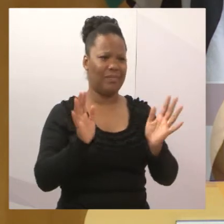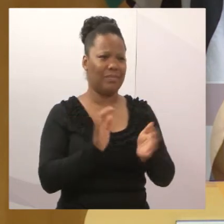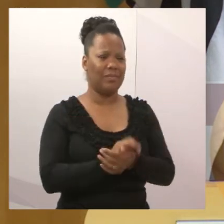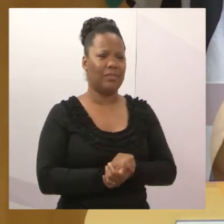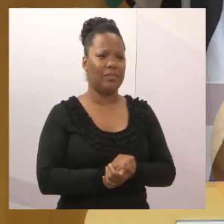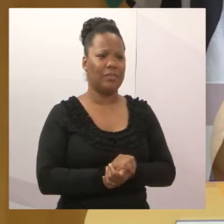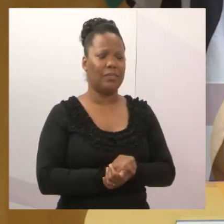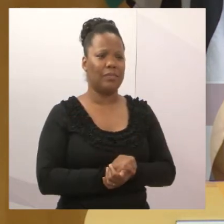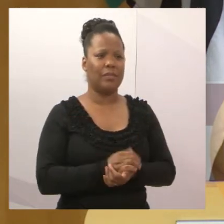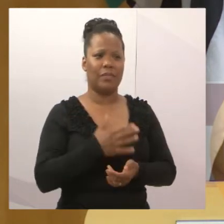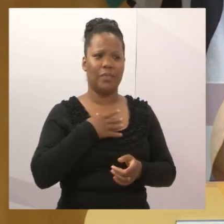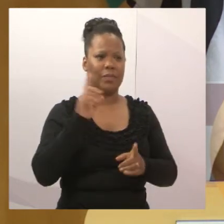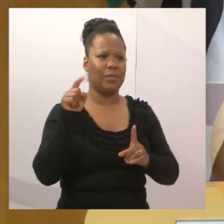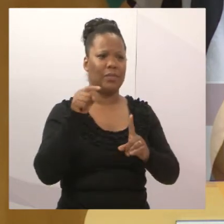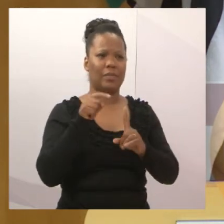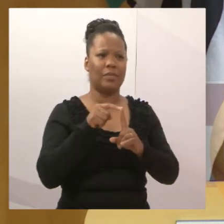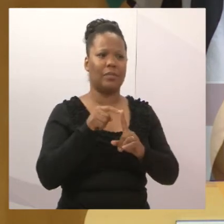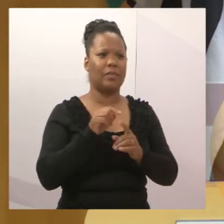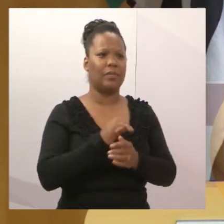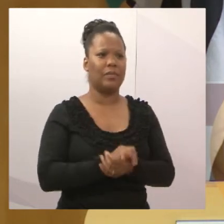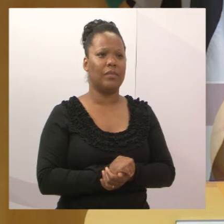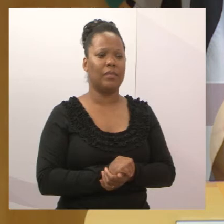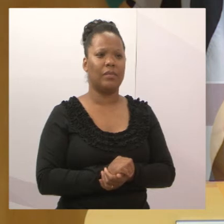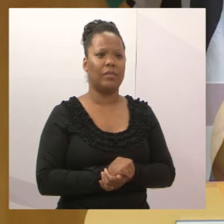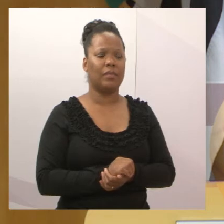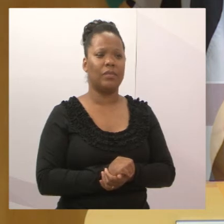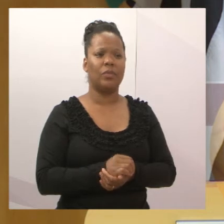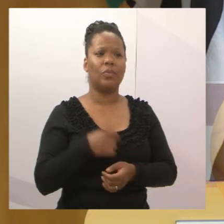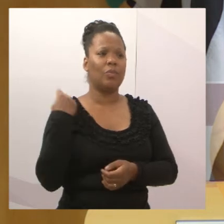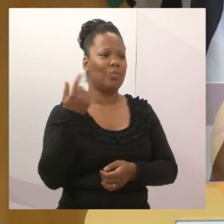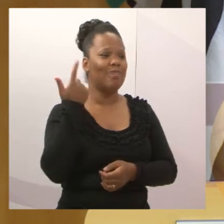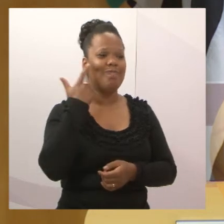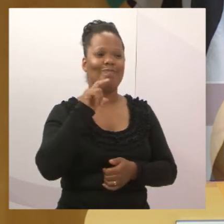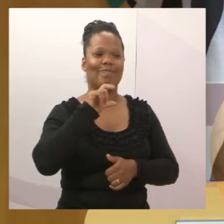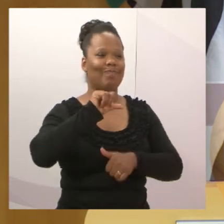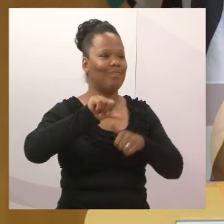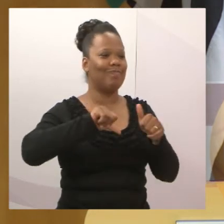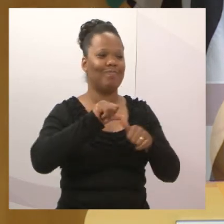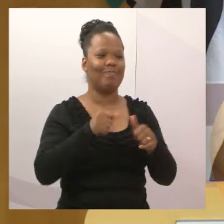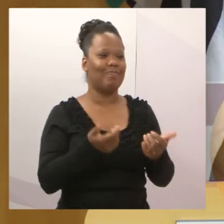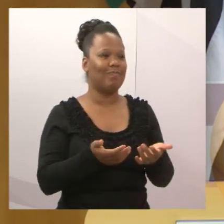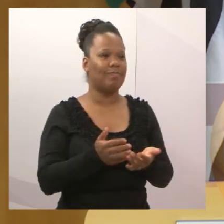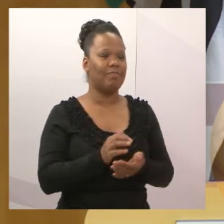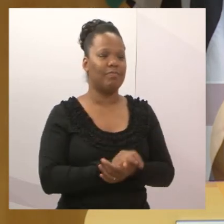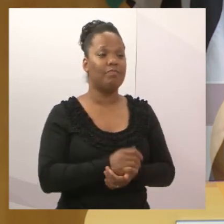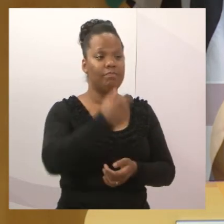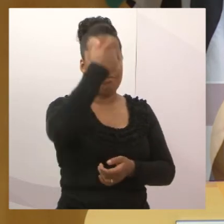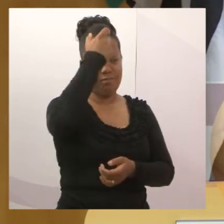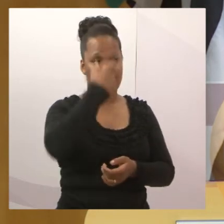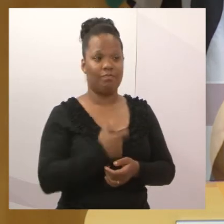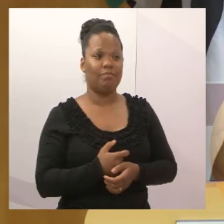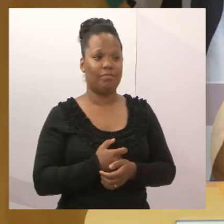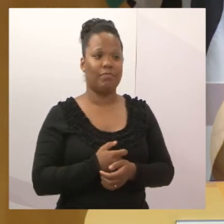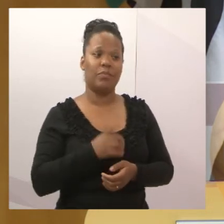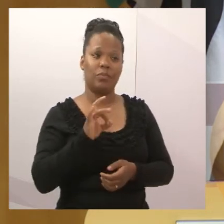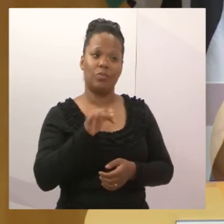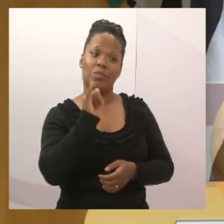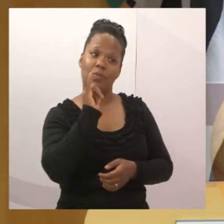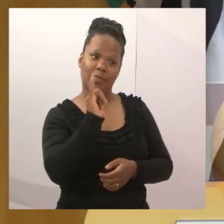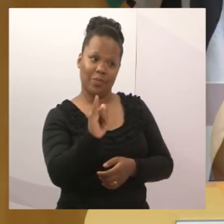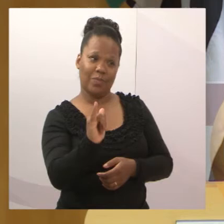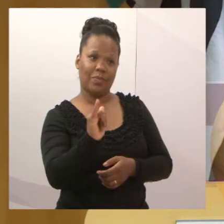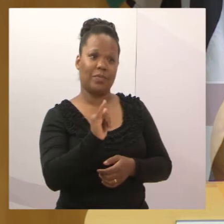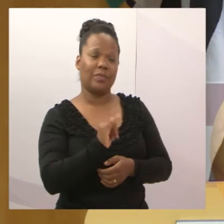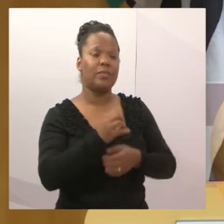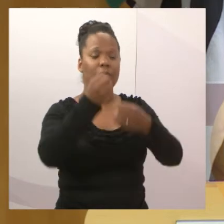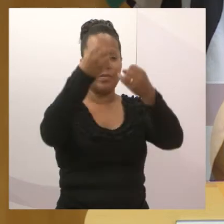meu propósito não seria nem esse, porque a gente não consegue mexer nisso daqui. Eu acho que o nosso papel nesse momento aqui é mais informativo